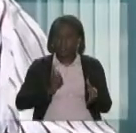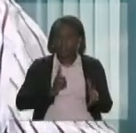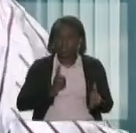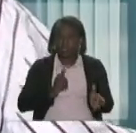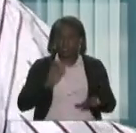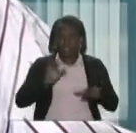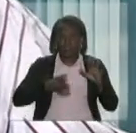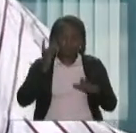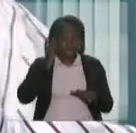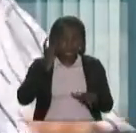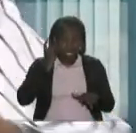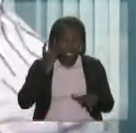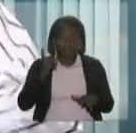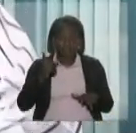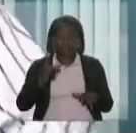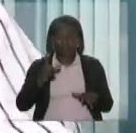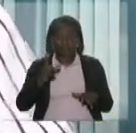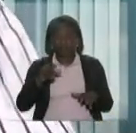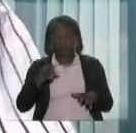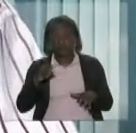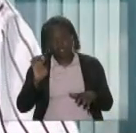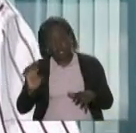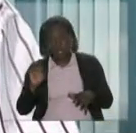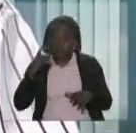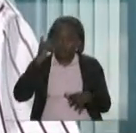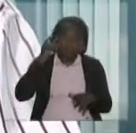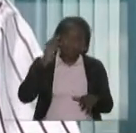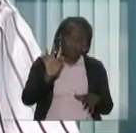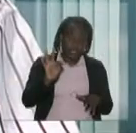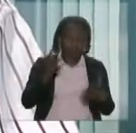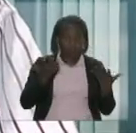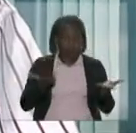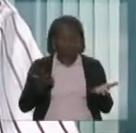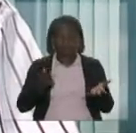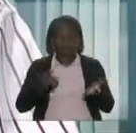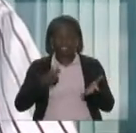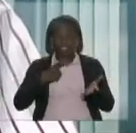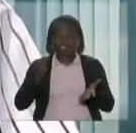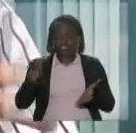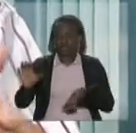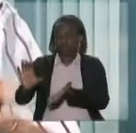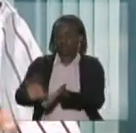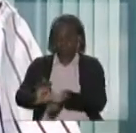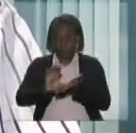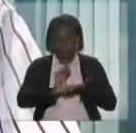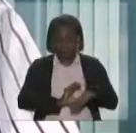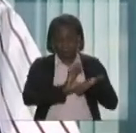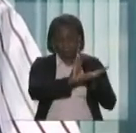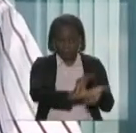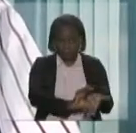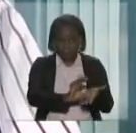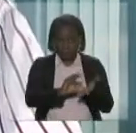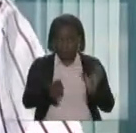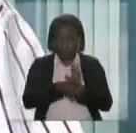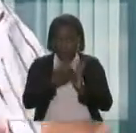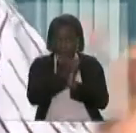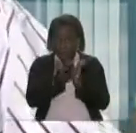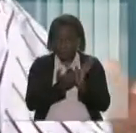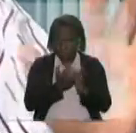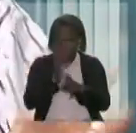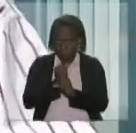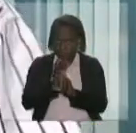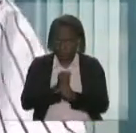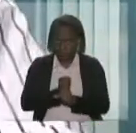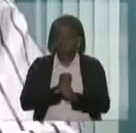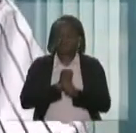às vezes o deputado estadual ou federal que bota lá uma verba dada no orçamento o orçamento que é